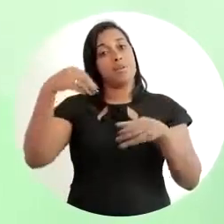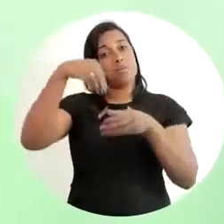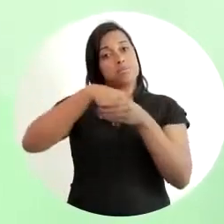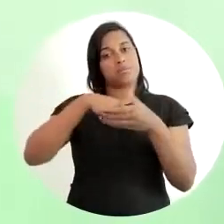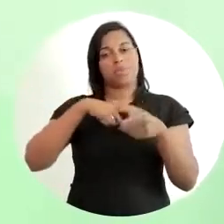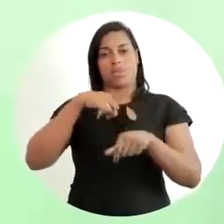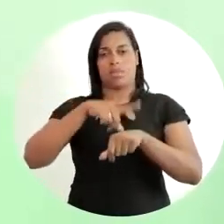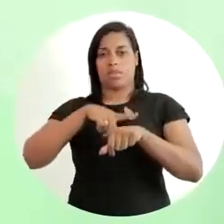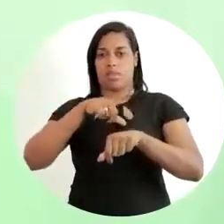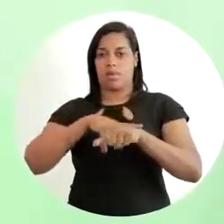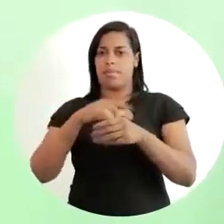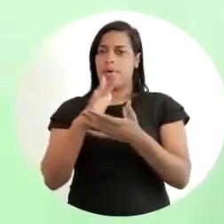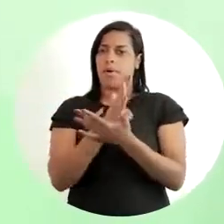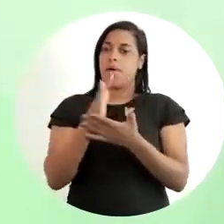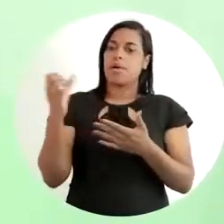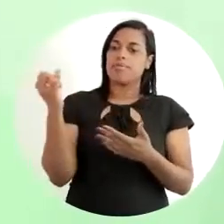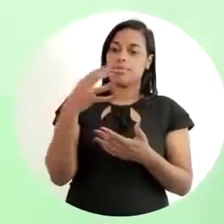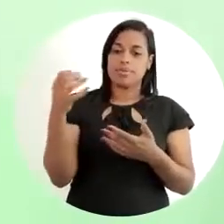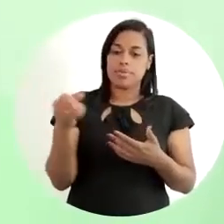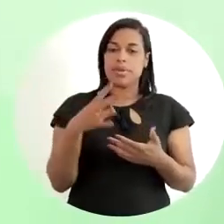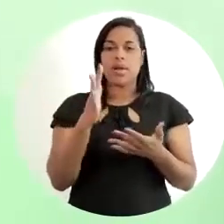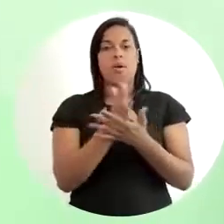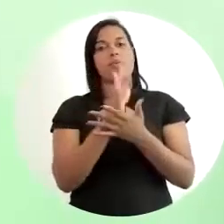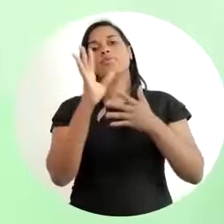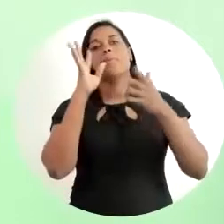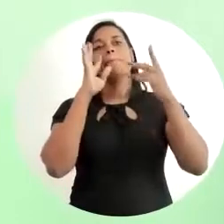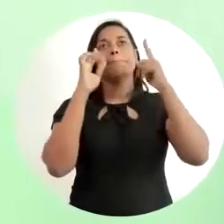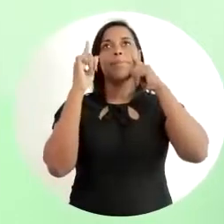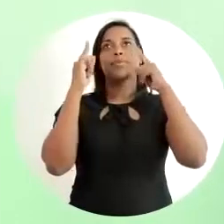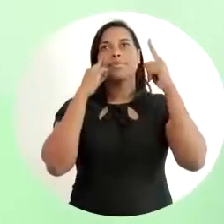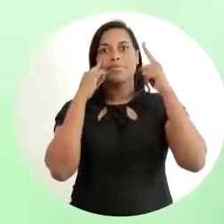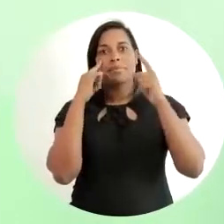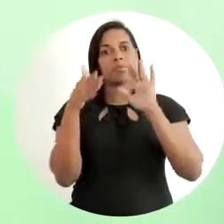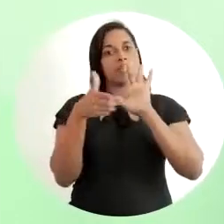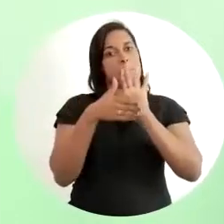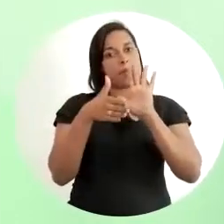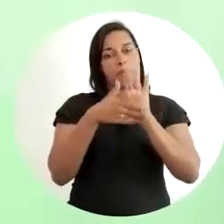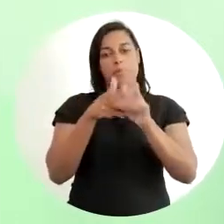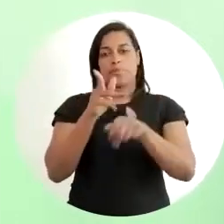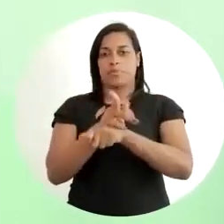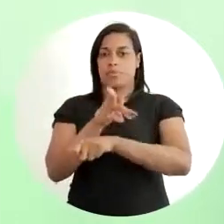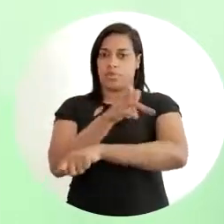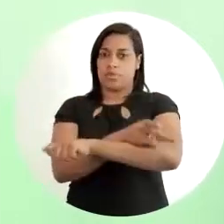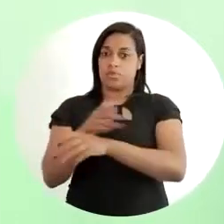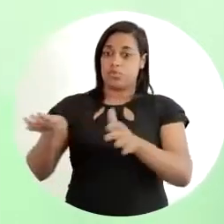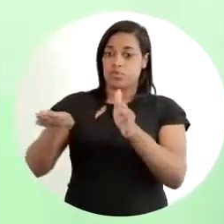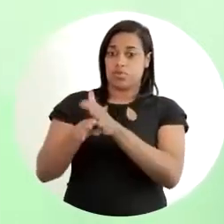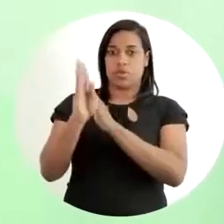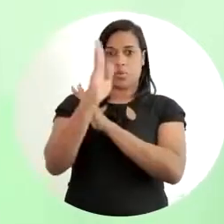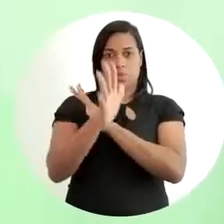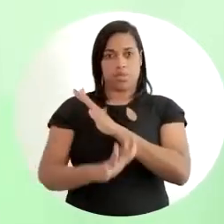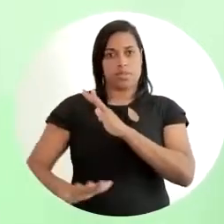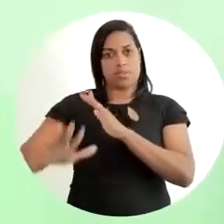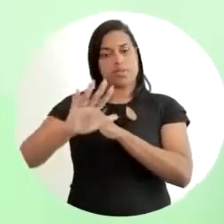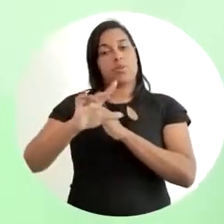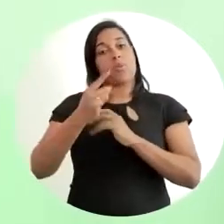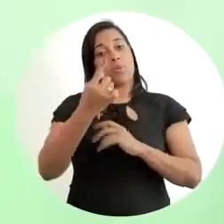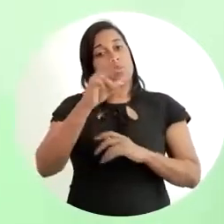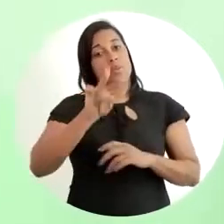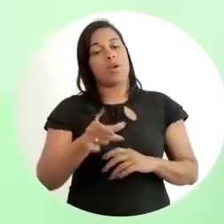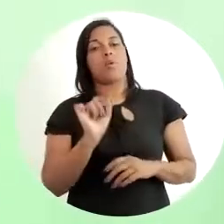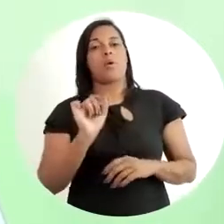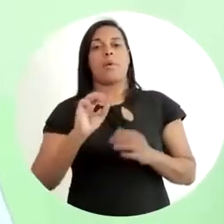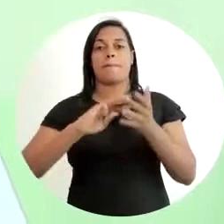há, dentro desse período, algumas inovações e alguns pensamentos de propostas pedagógicas chegam ao Brasil.